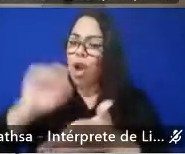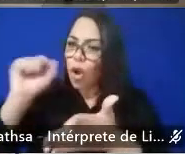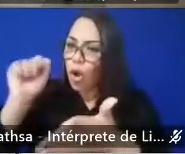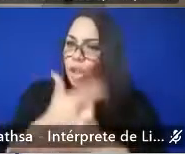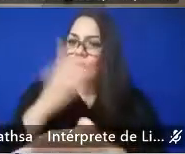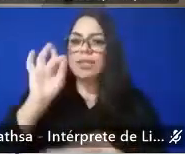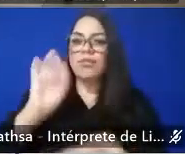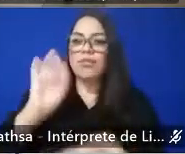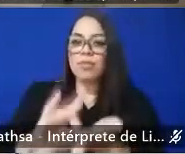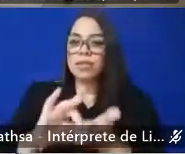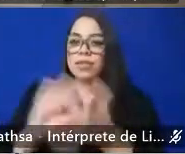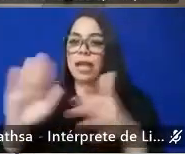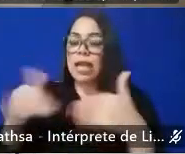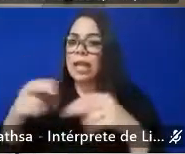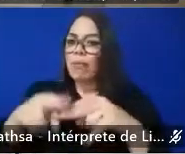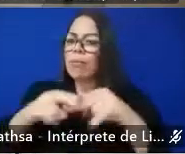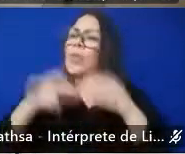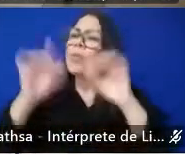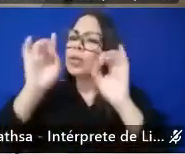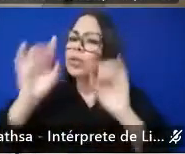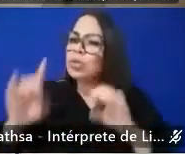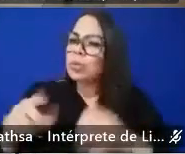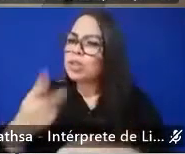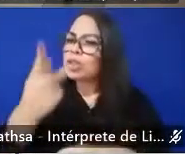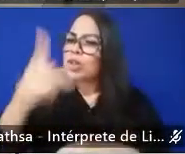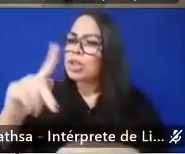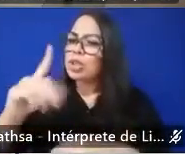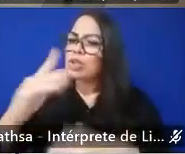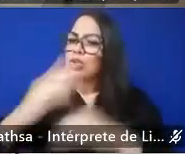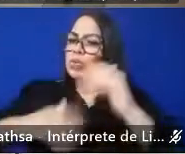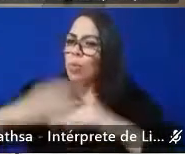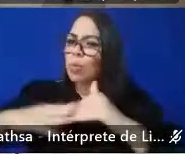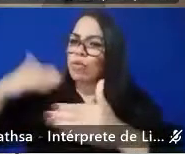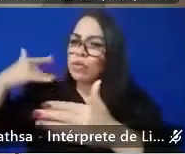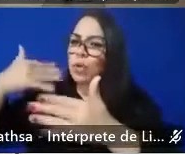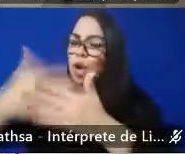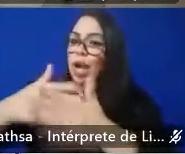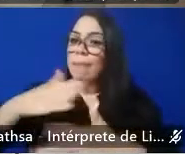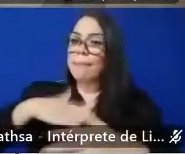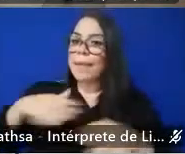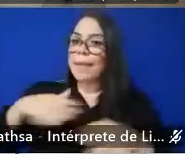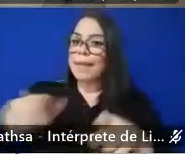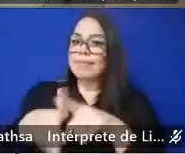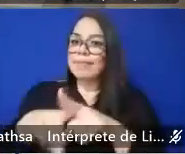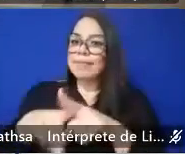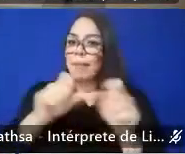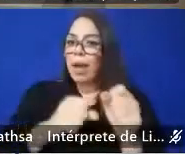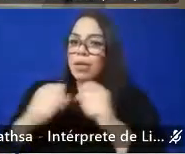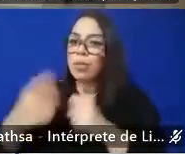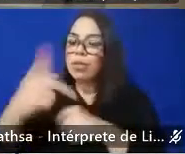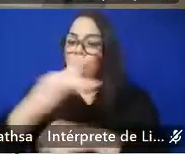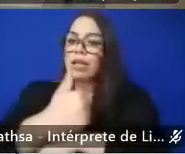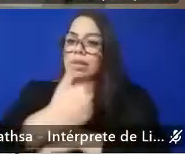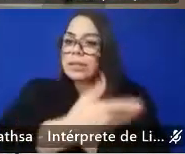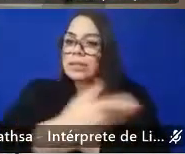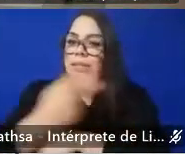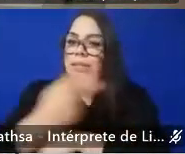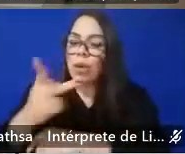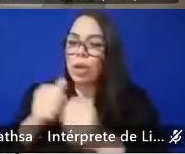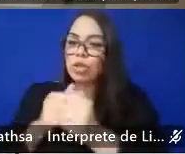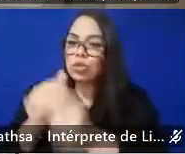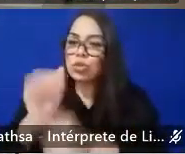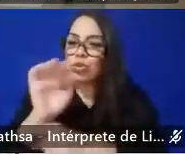muito especial na sua carreira e na minha também e podia estar ao seu lado da administração superior do ministério